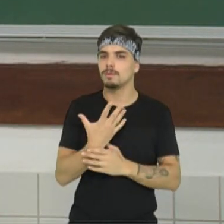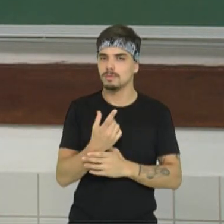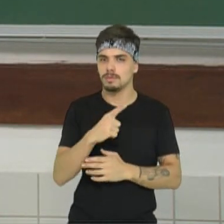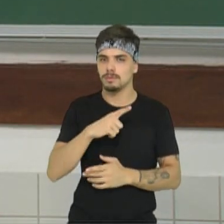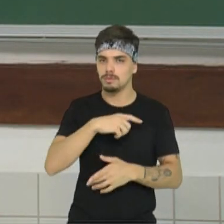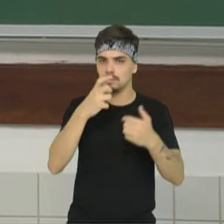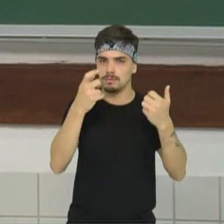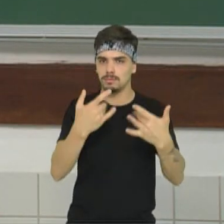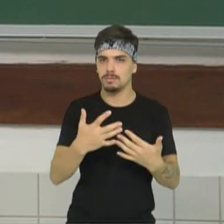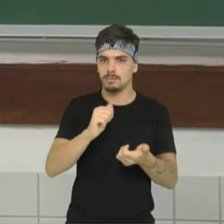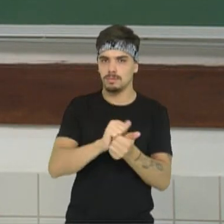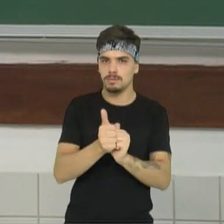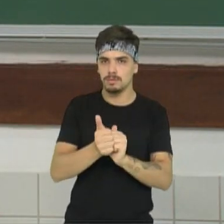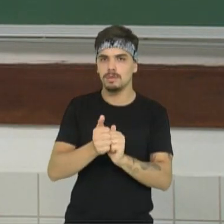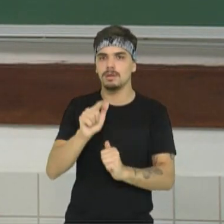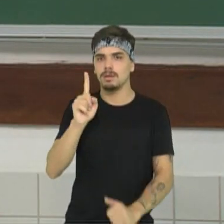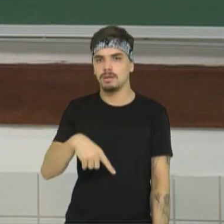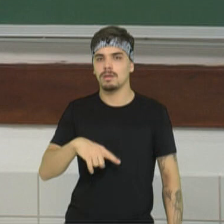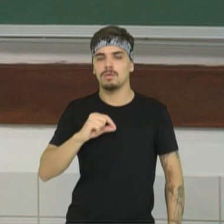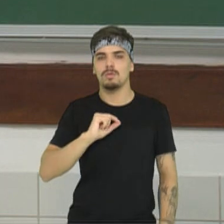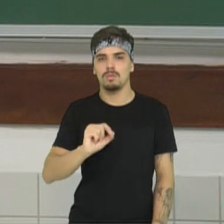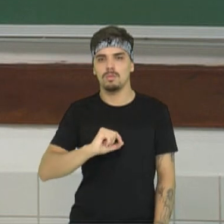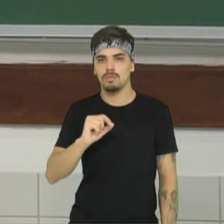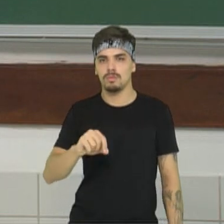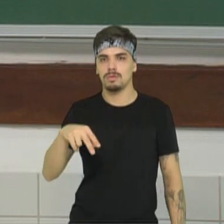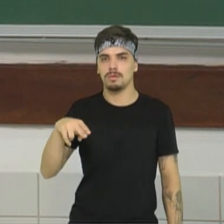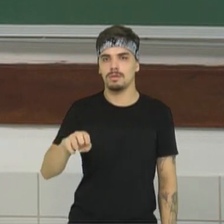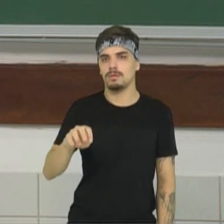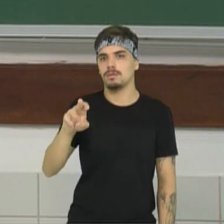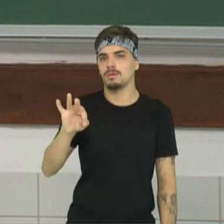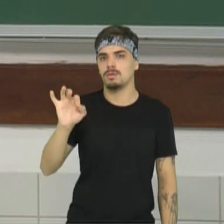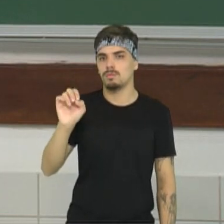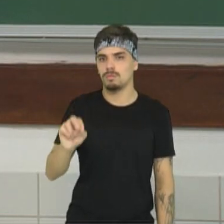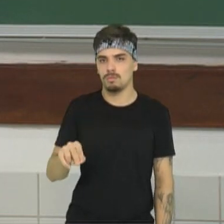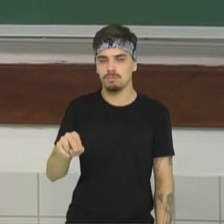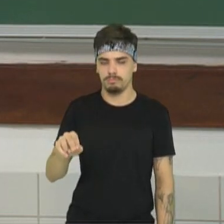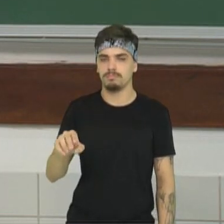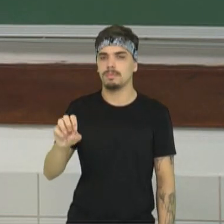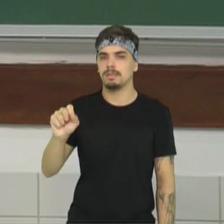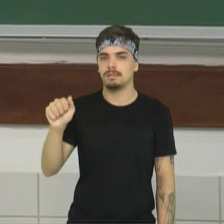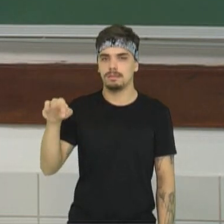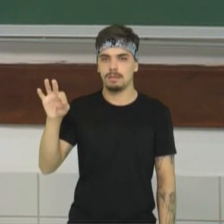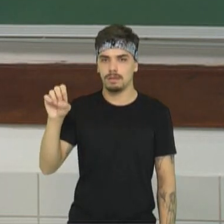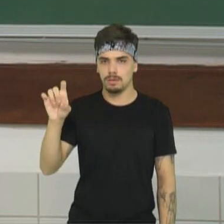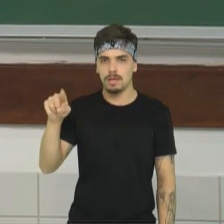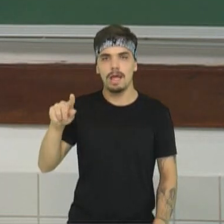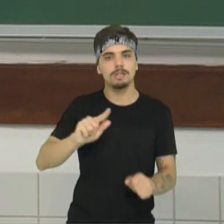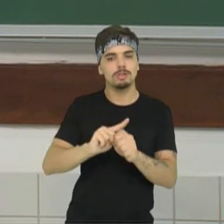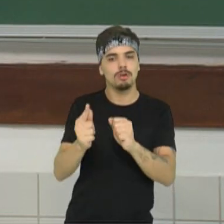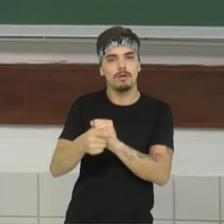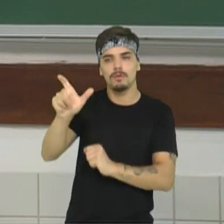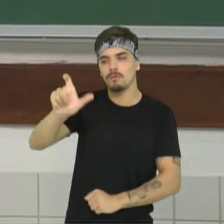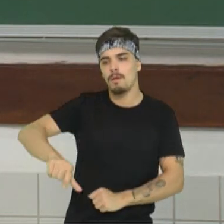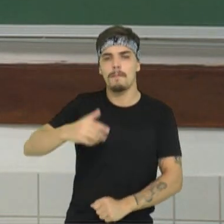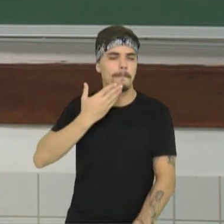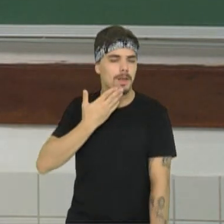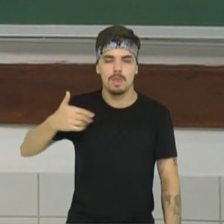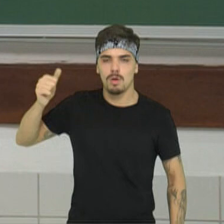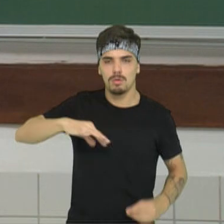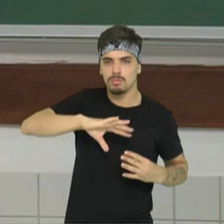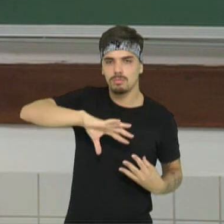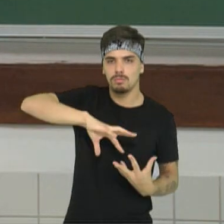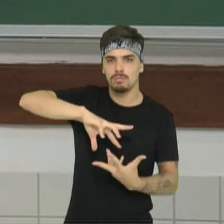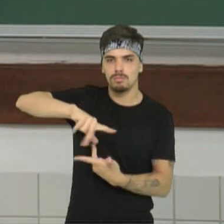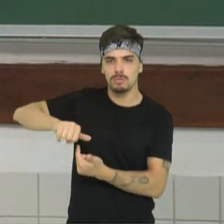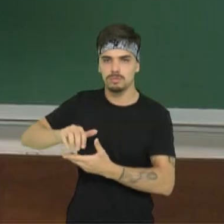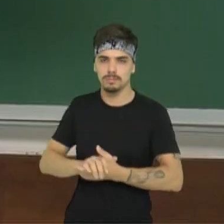que eu ousei adaptar aí, do grande Milton Santos, né, um geógrafo dos maiores do mundo, ganhou prêmios mundo